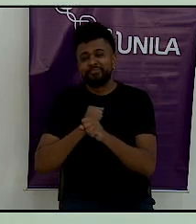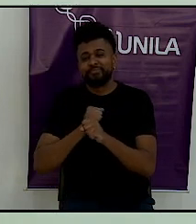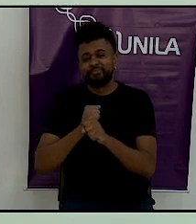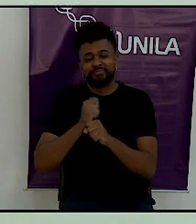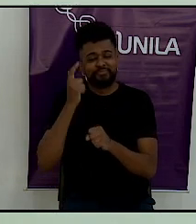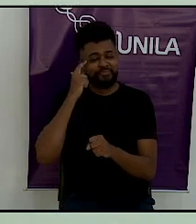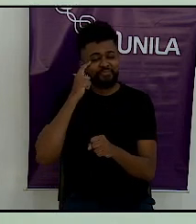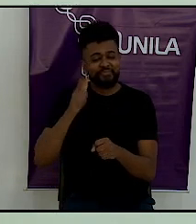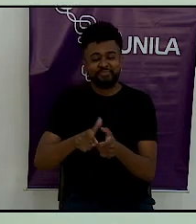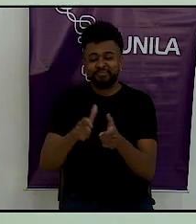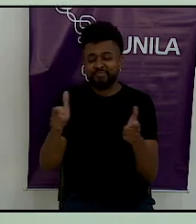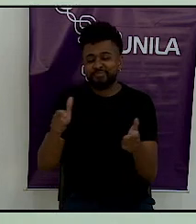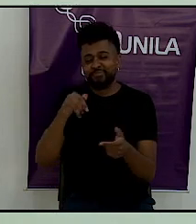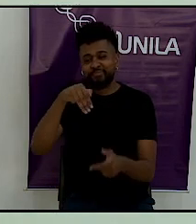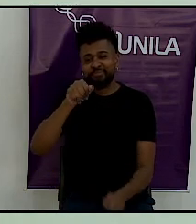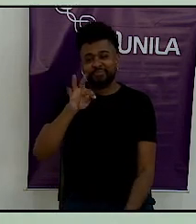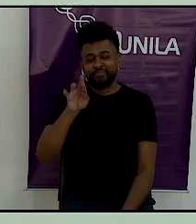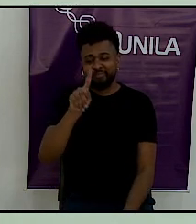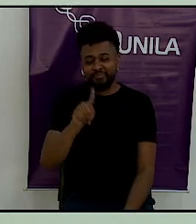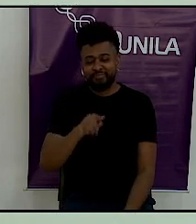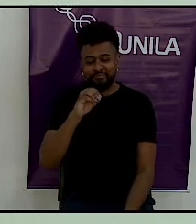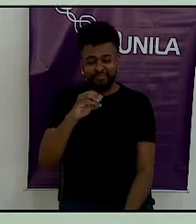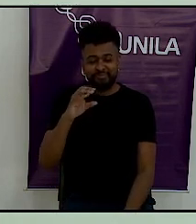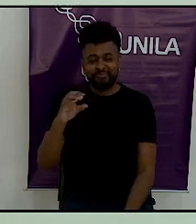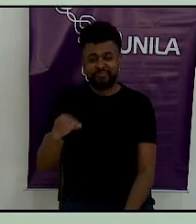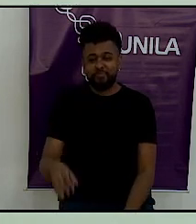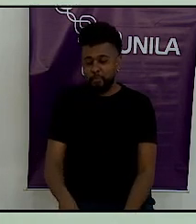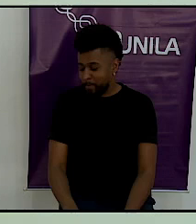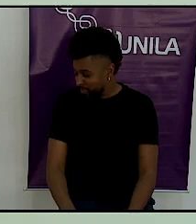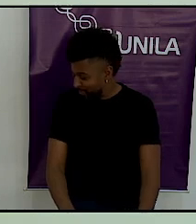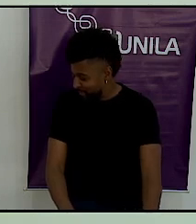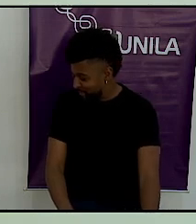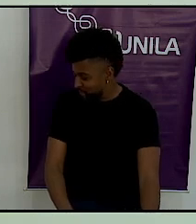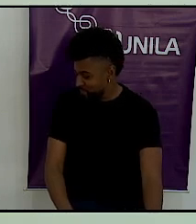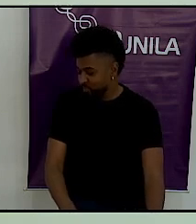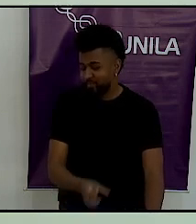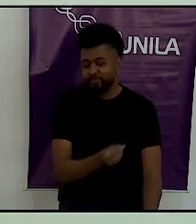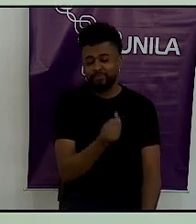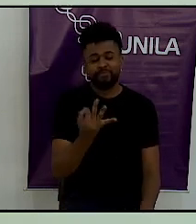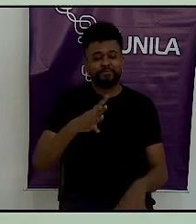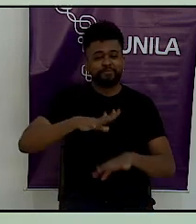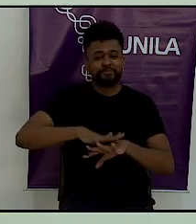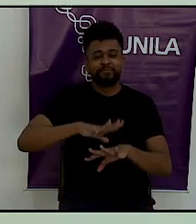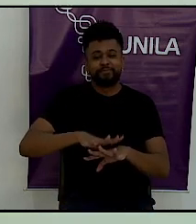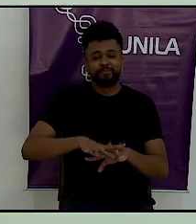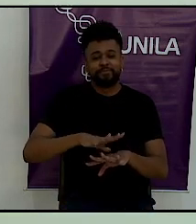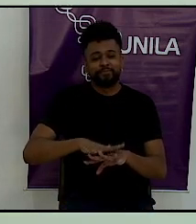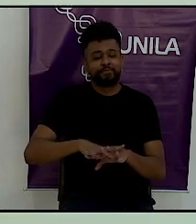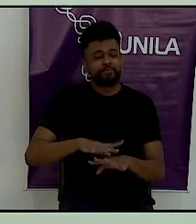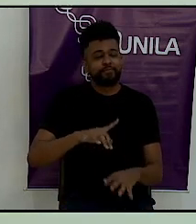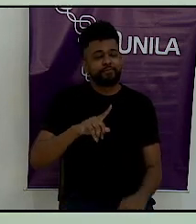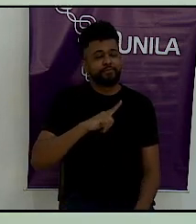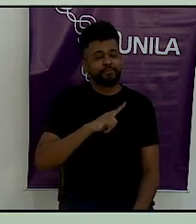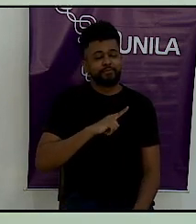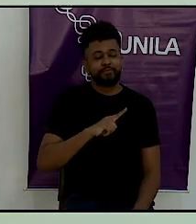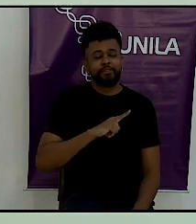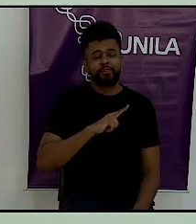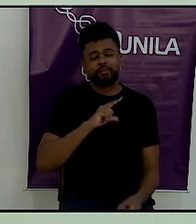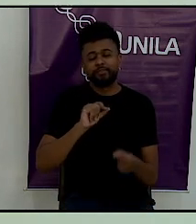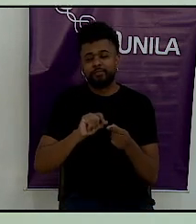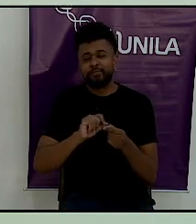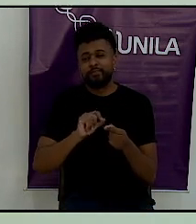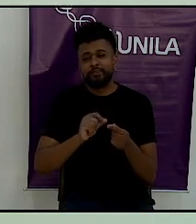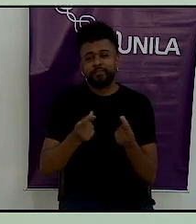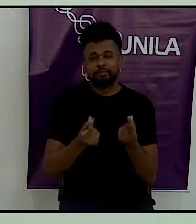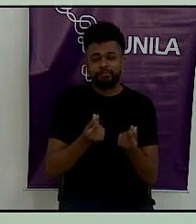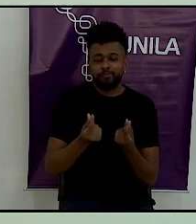pensar um pouco nessa matriz OCC. E aí tem aí o cálculo matemático, né? Que faz essa